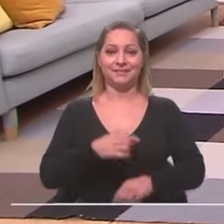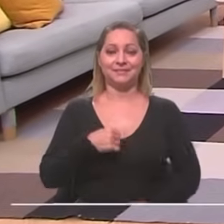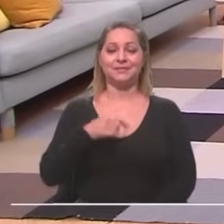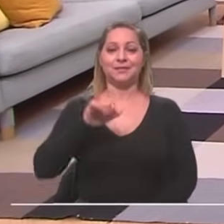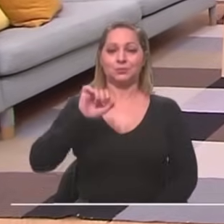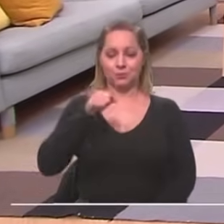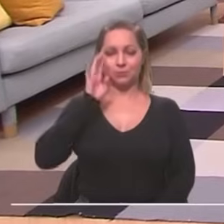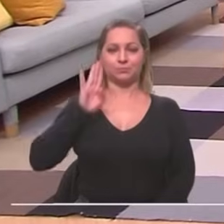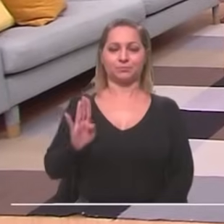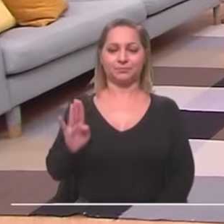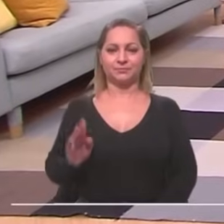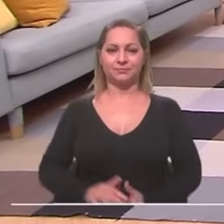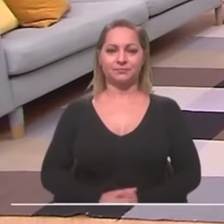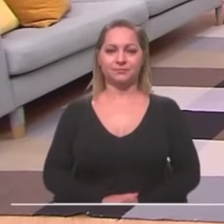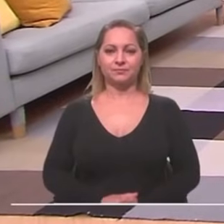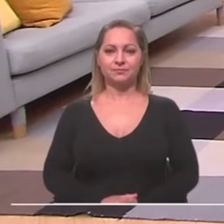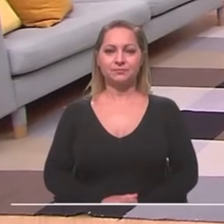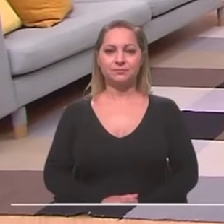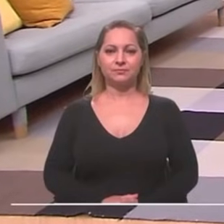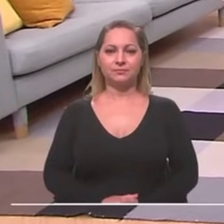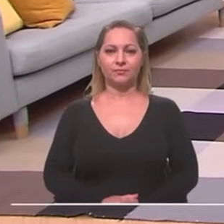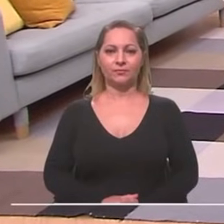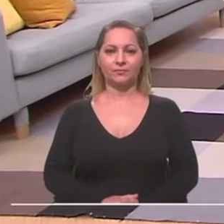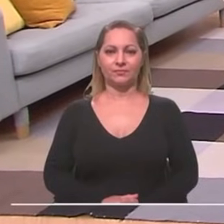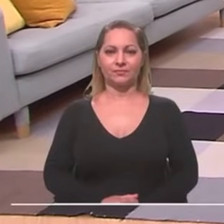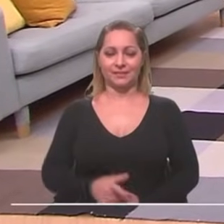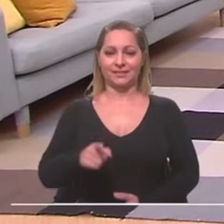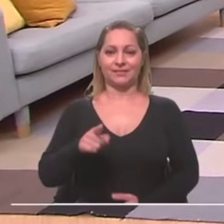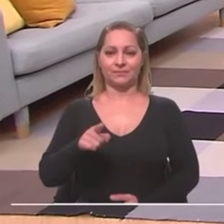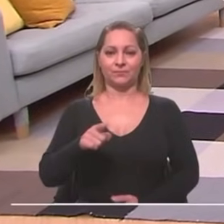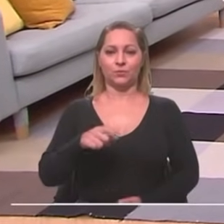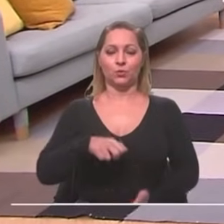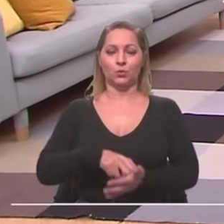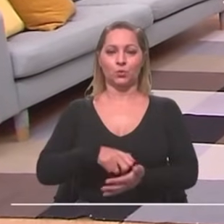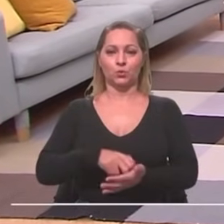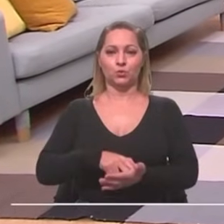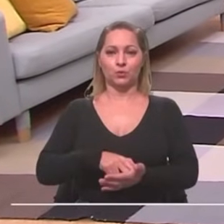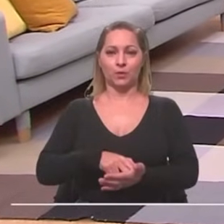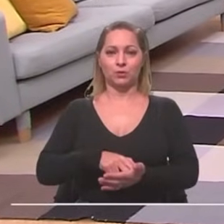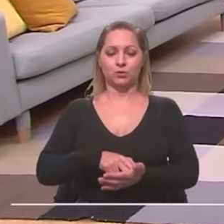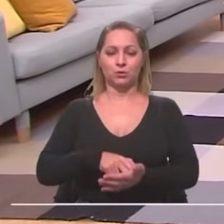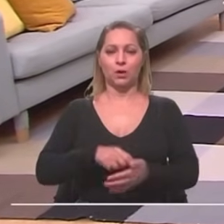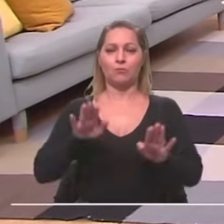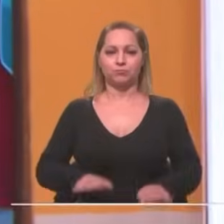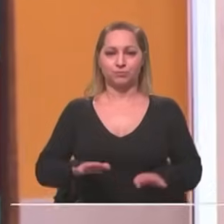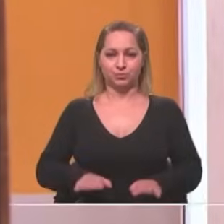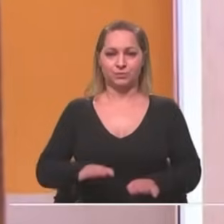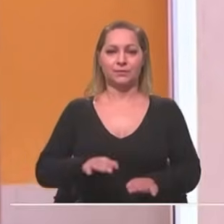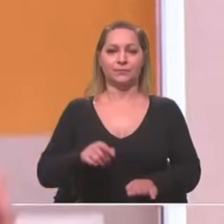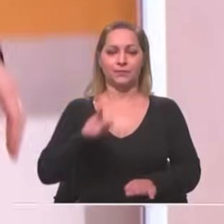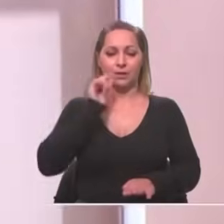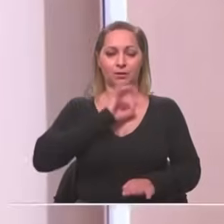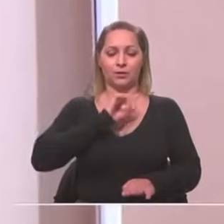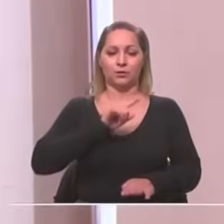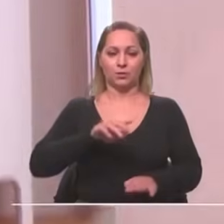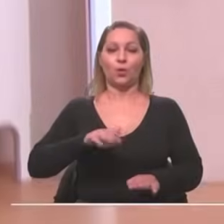Exercício para pagar isso. Qual é que é o primeiro? Vão dar espaço. Senhora Chaves vai fazer com os joelhos no solo devido à sua lesão. Sou baião, vamos acompanhar. Não, não,